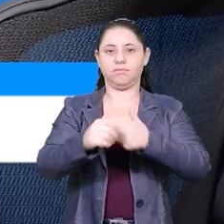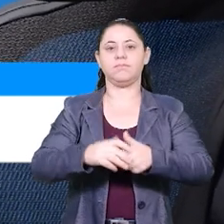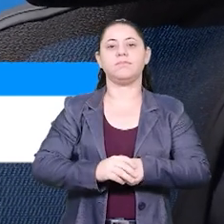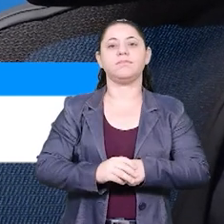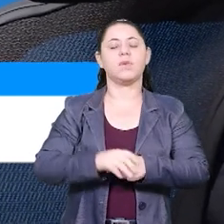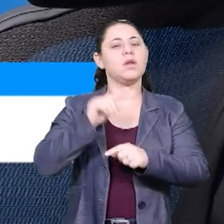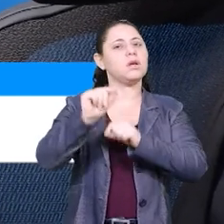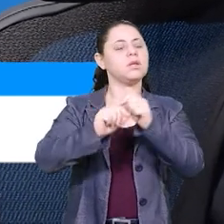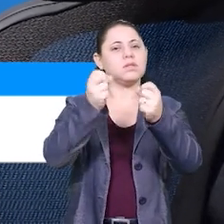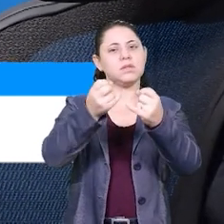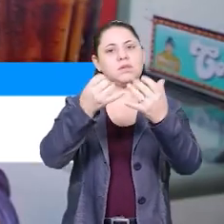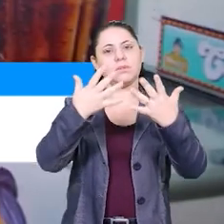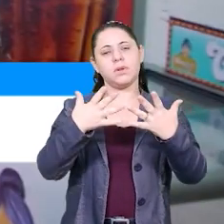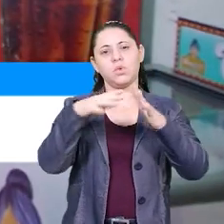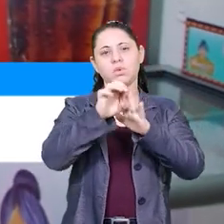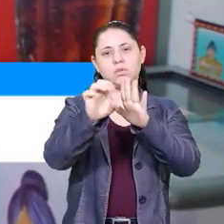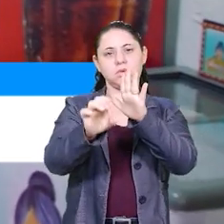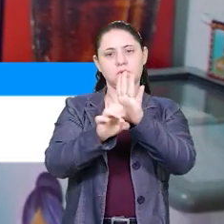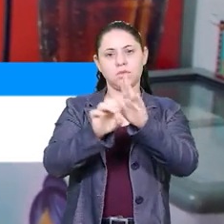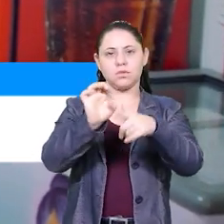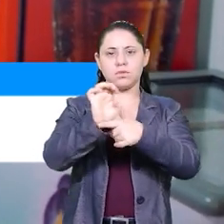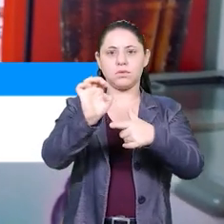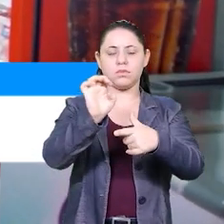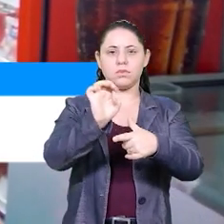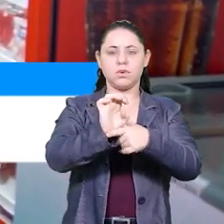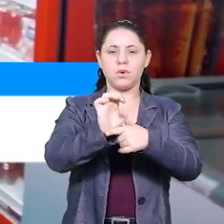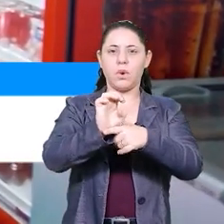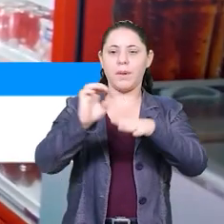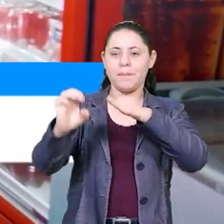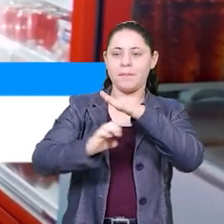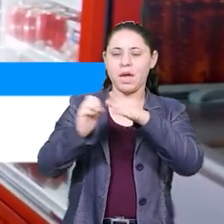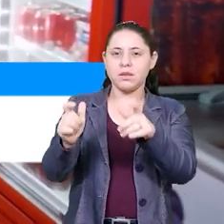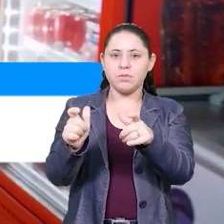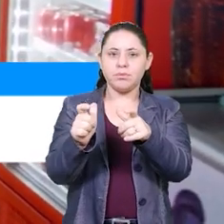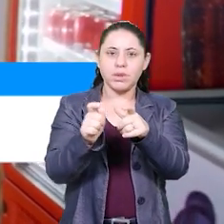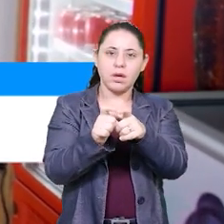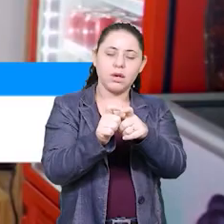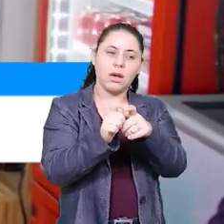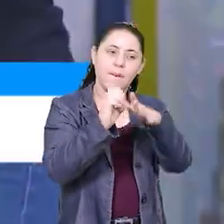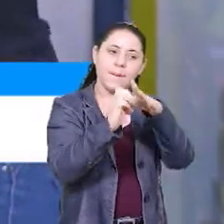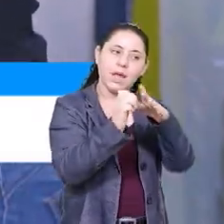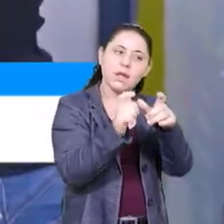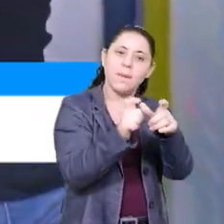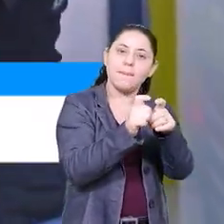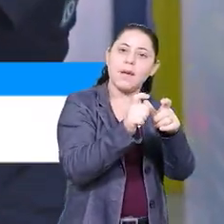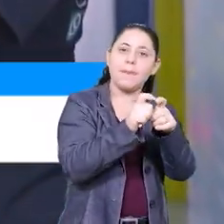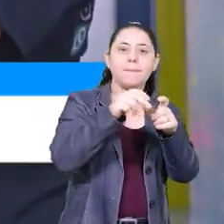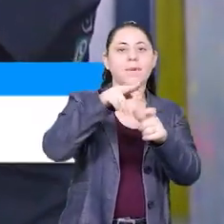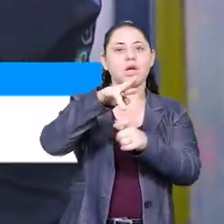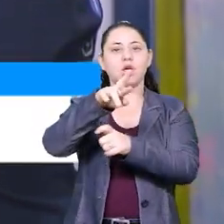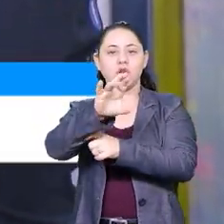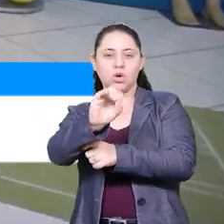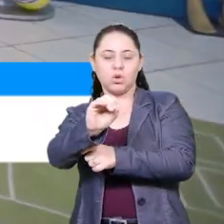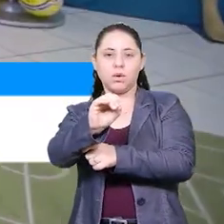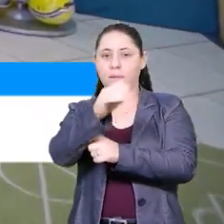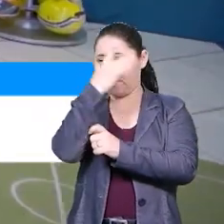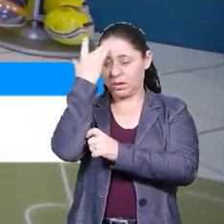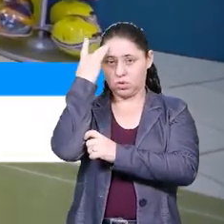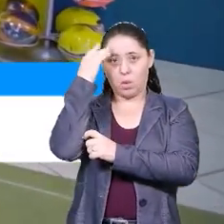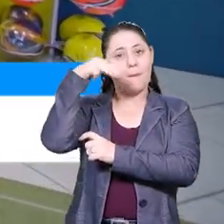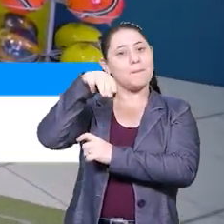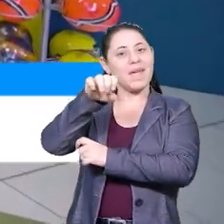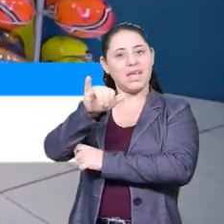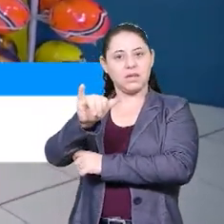autoria do Poder Executivo que dispõe sobre o estatuto Estadual da microempresa da empresa de pequeno porte e